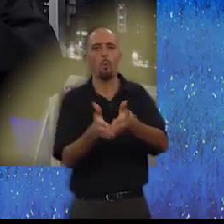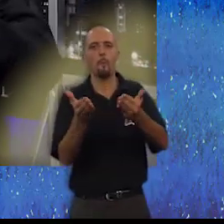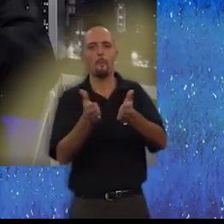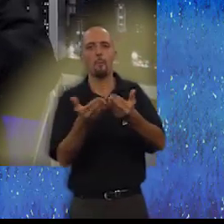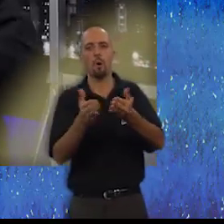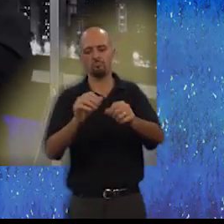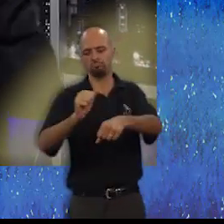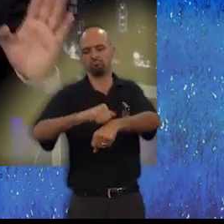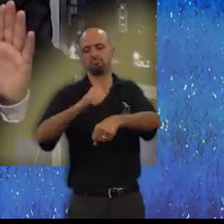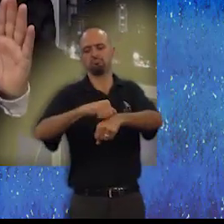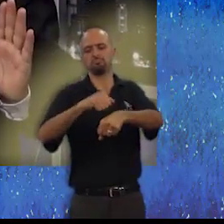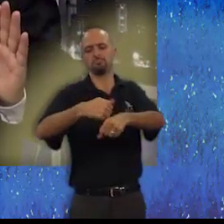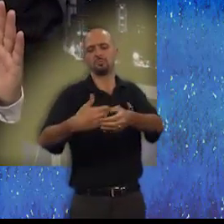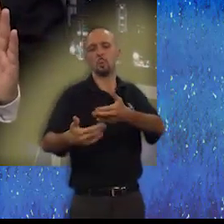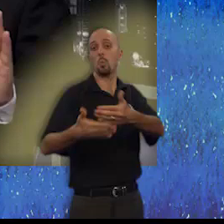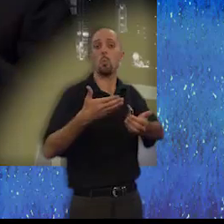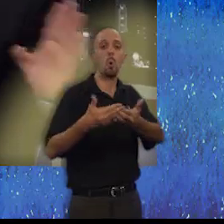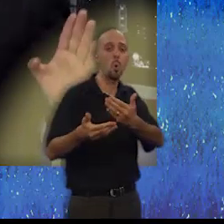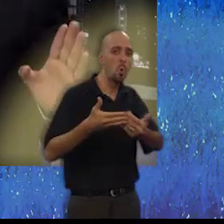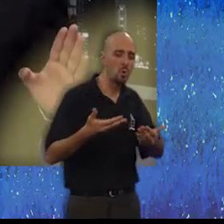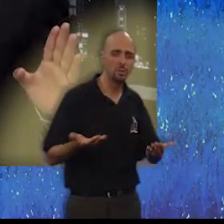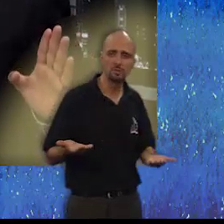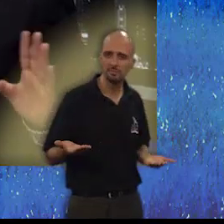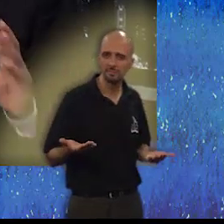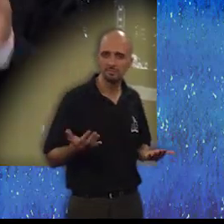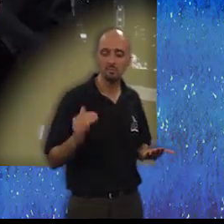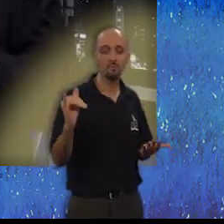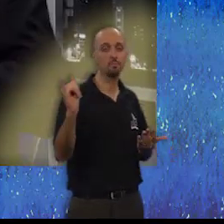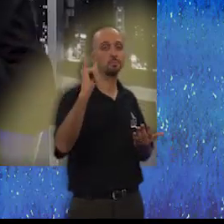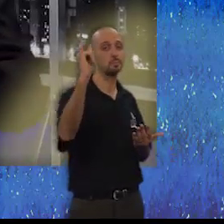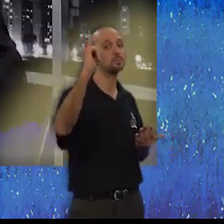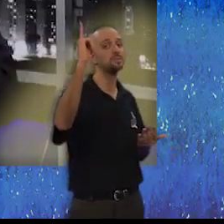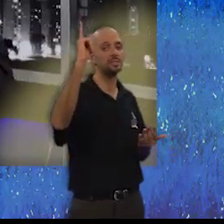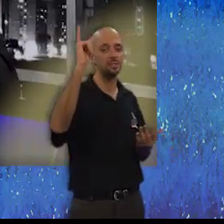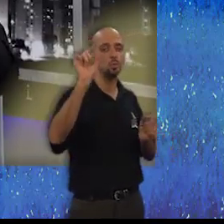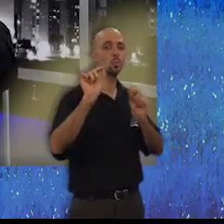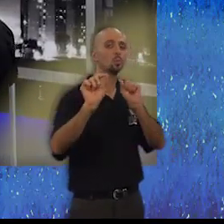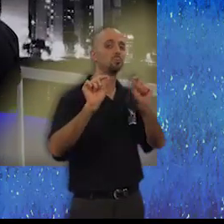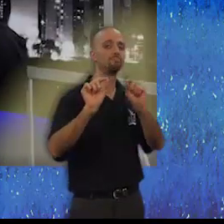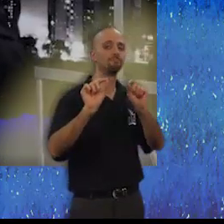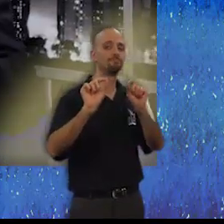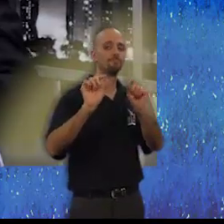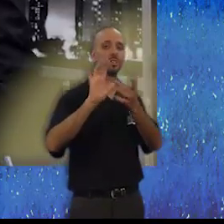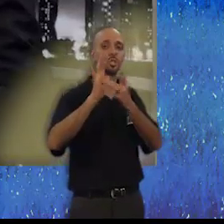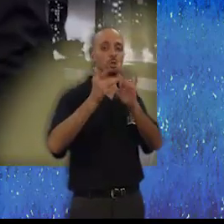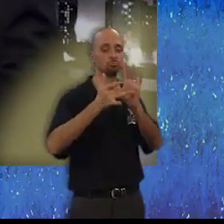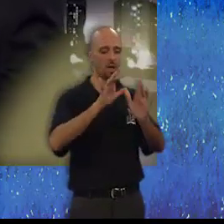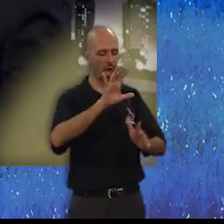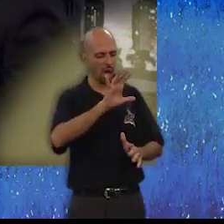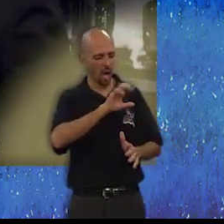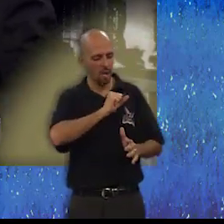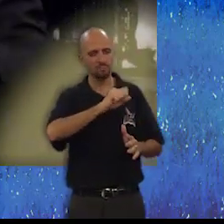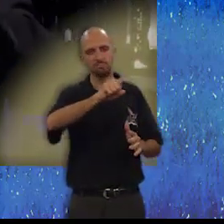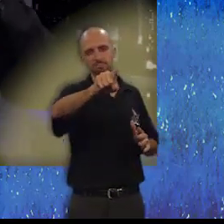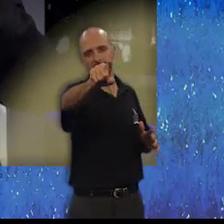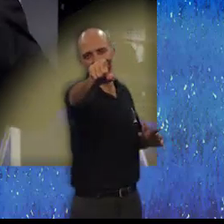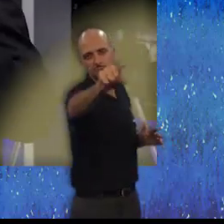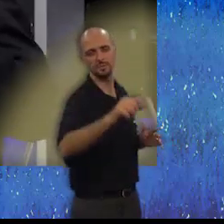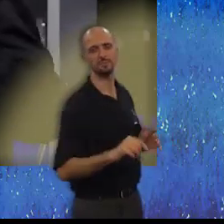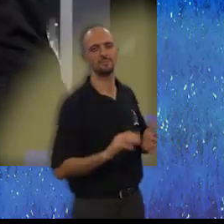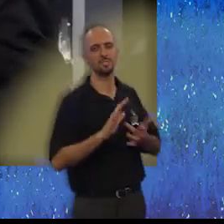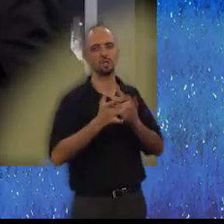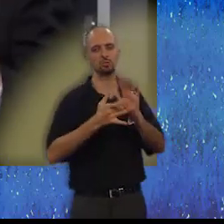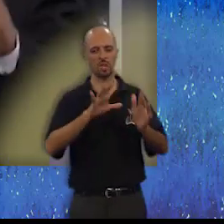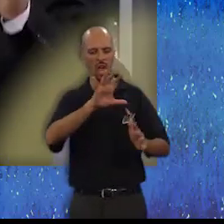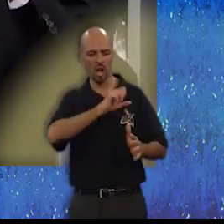de menos influência ou de nenhuma influência, não importa também. O que importa é que Jesus ama você. Jesus ama o